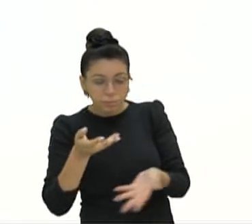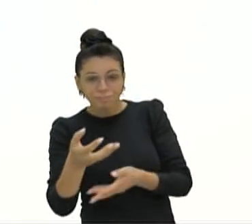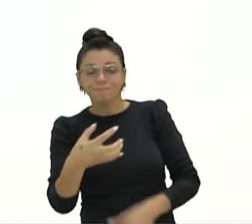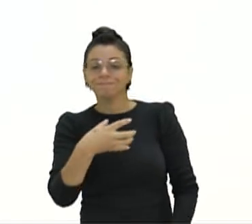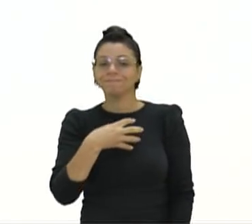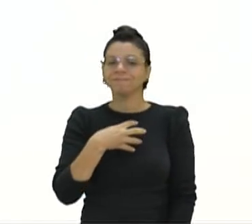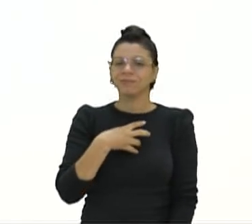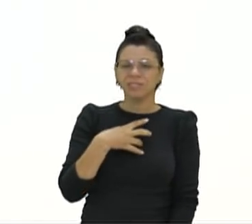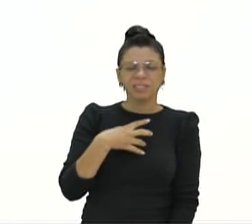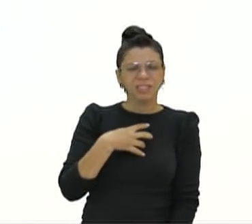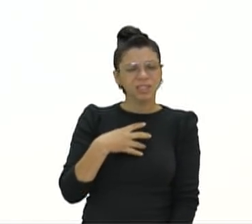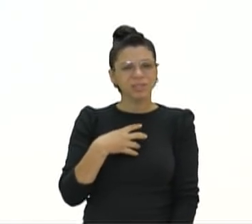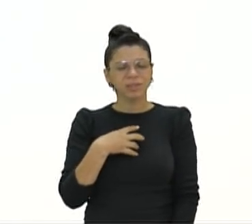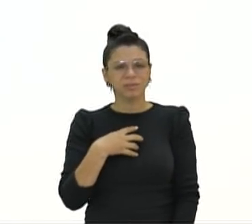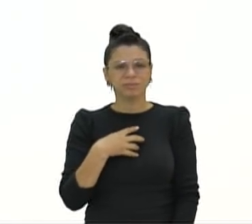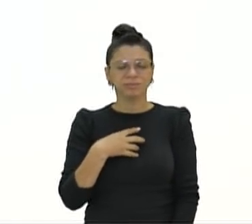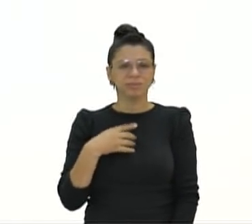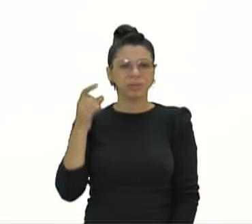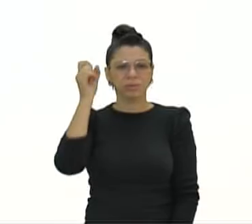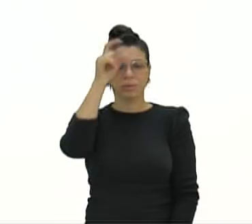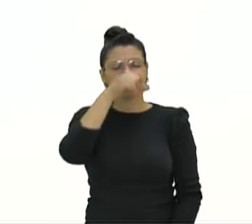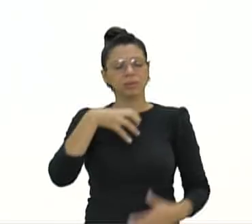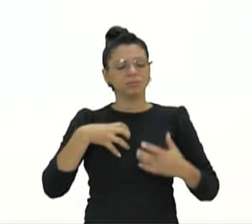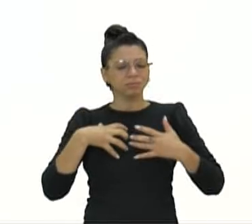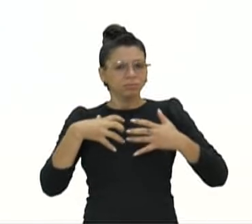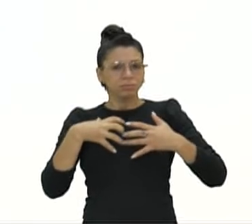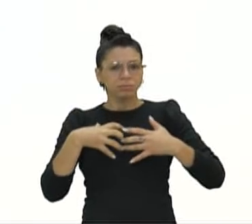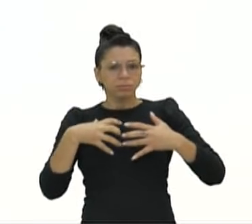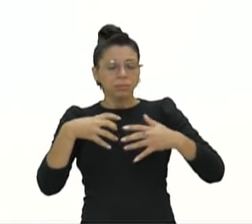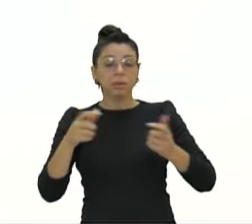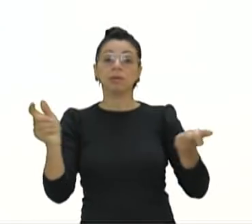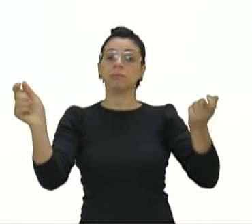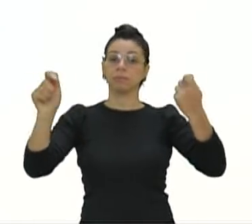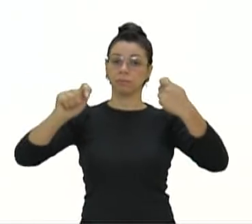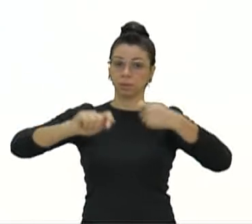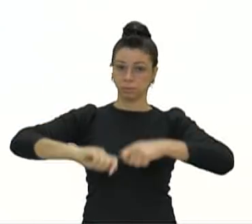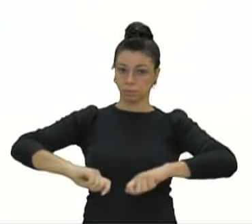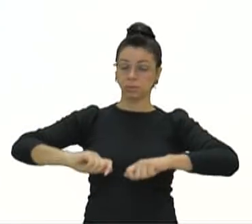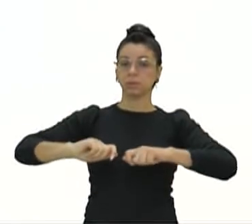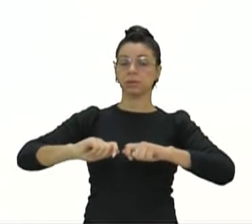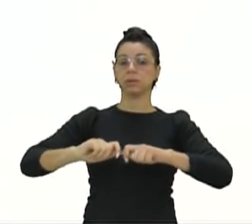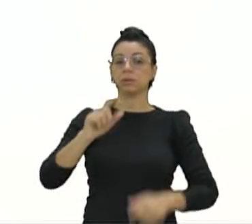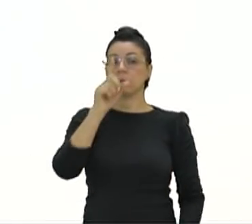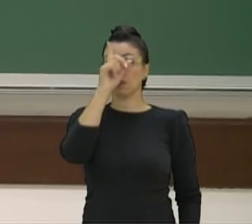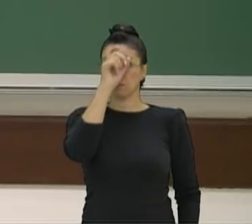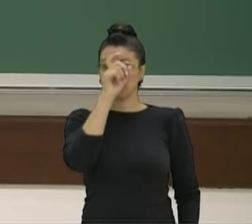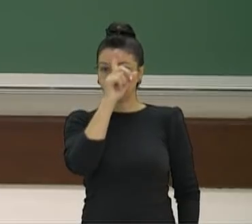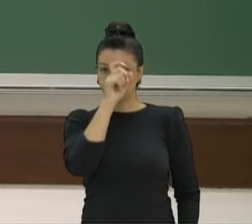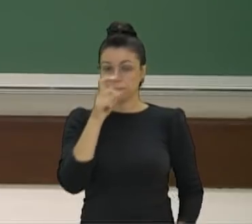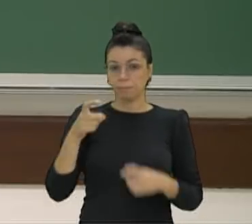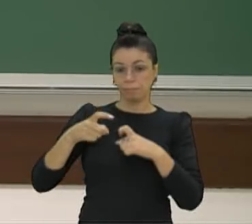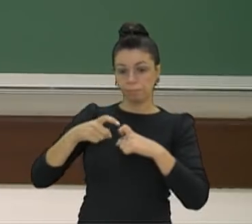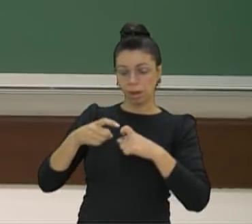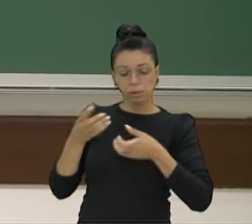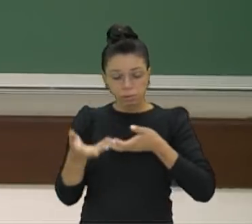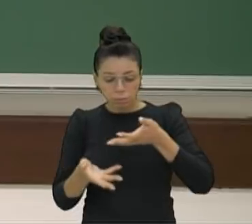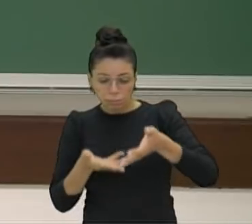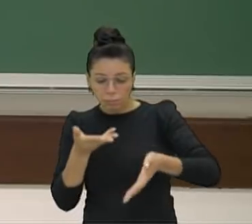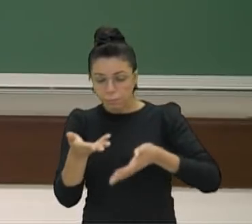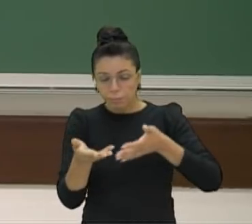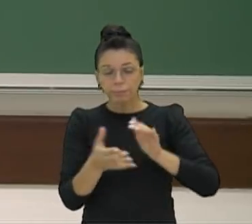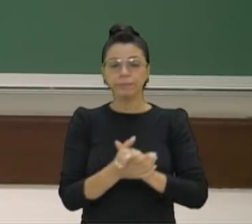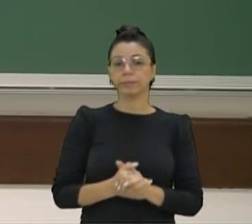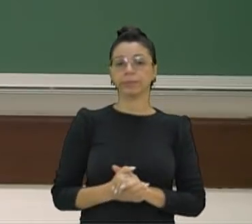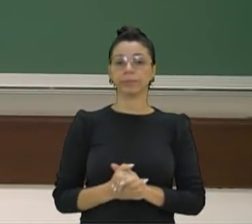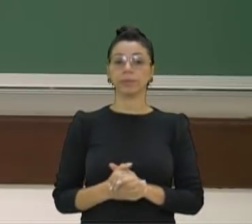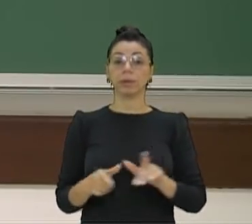incômodo, sente, né, alguma dificuldade respiratória, acaba precisando do atendimento médico. E, segundo o Ministério